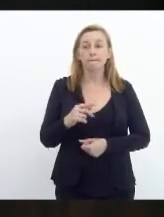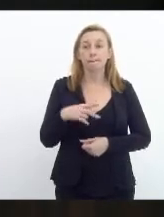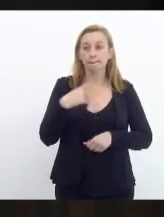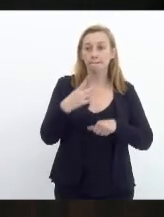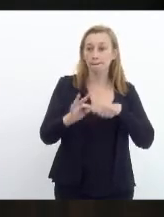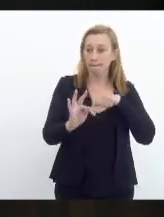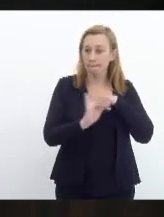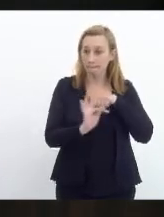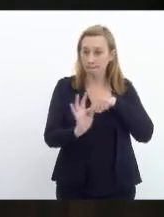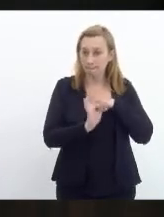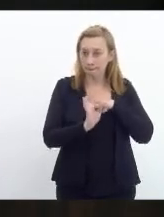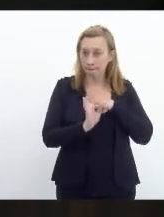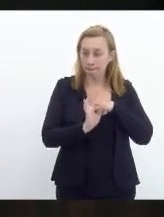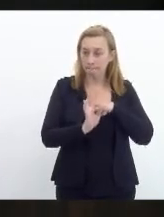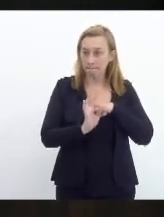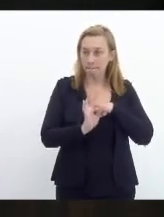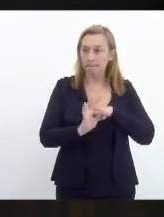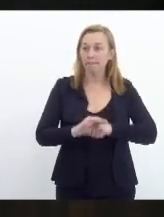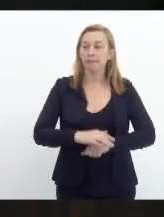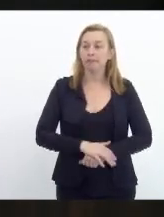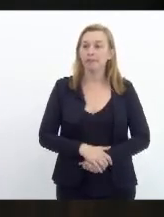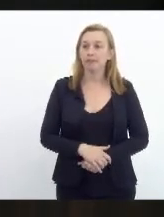técnicos,